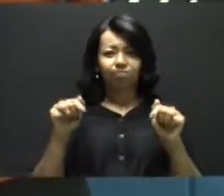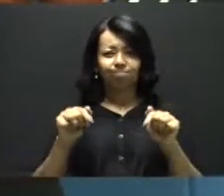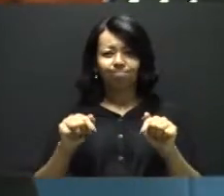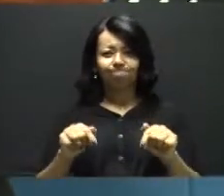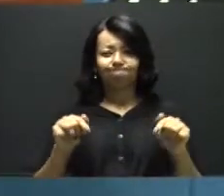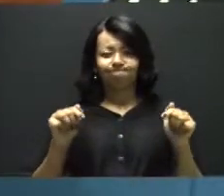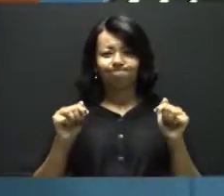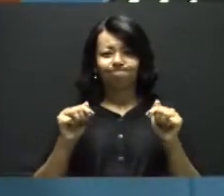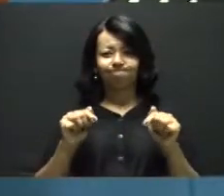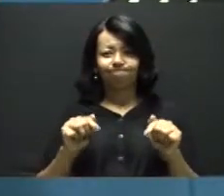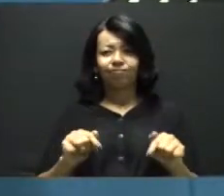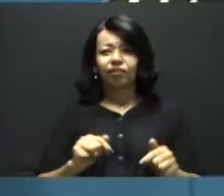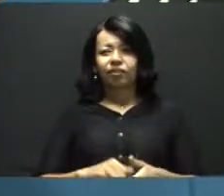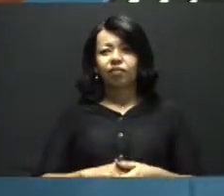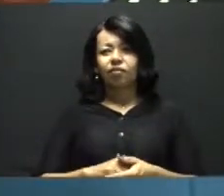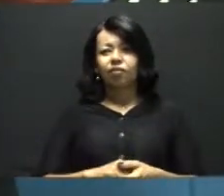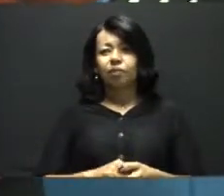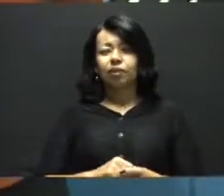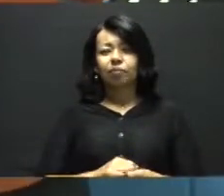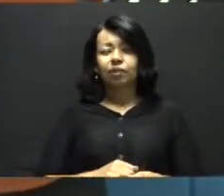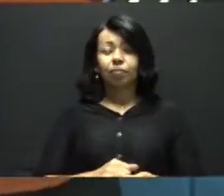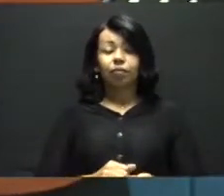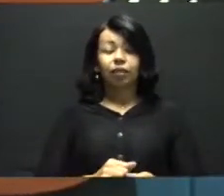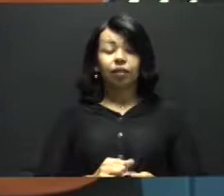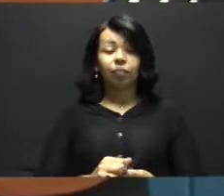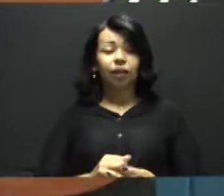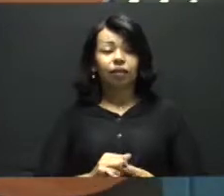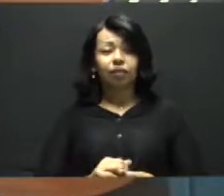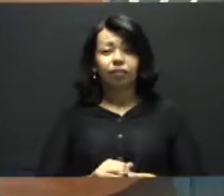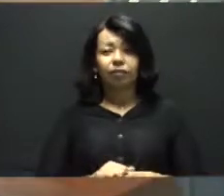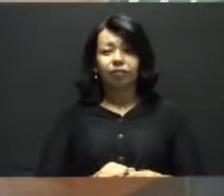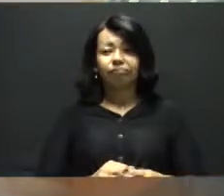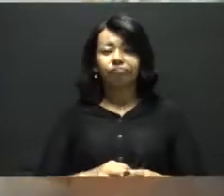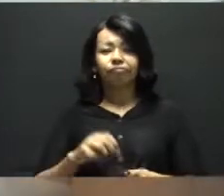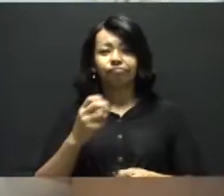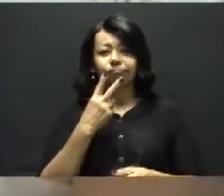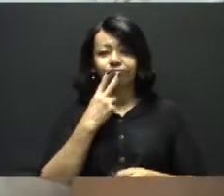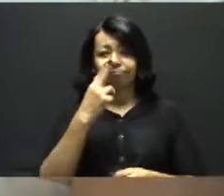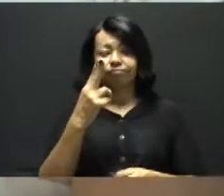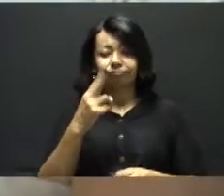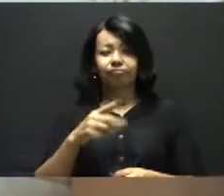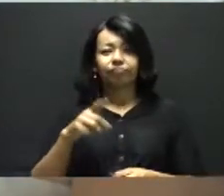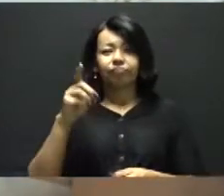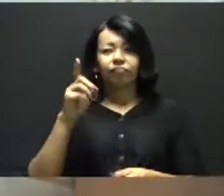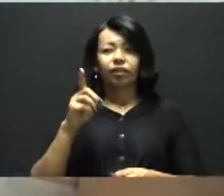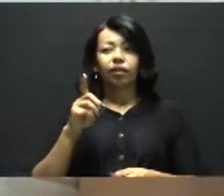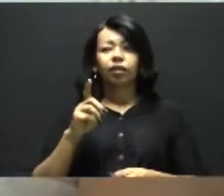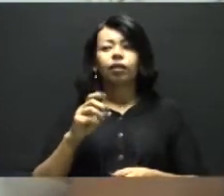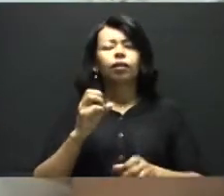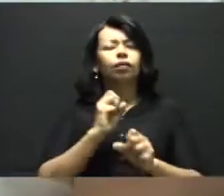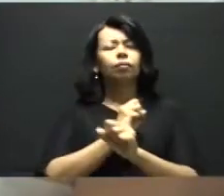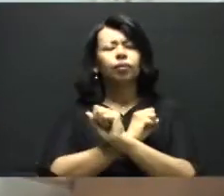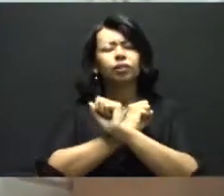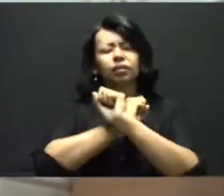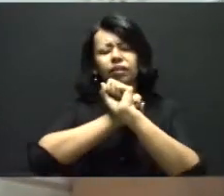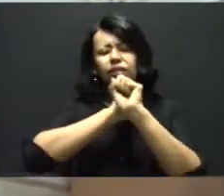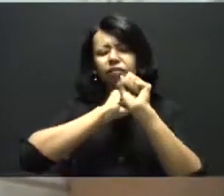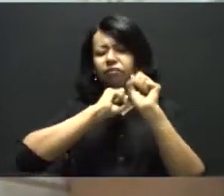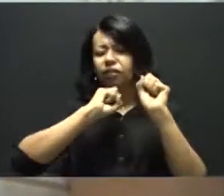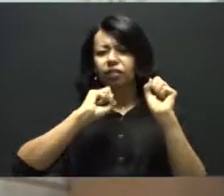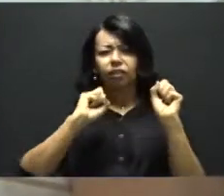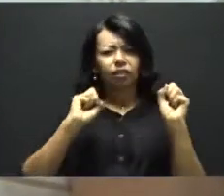canta mais uma vez aquilo que parecia aquilo que parecia impossível